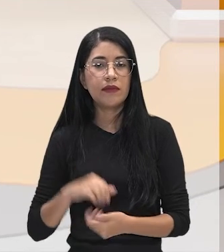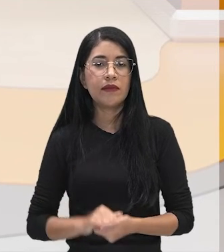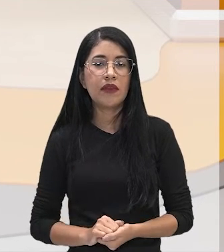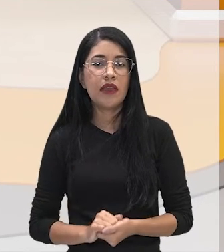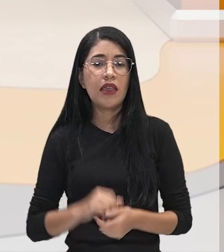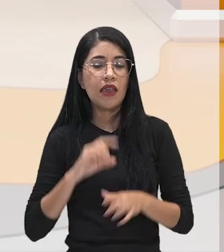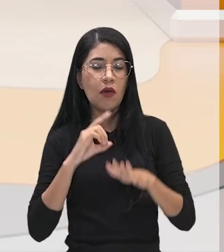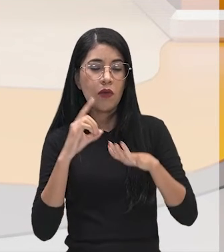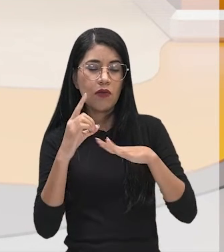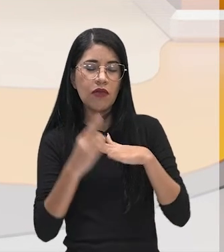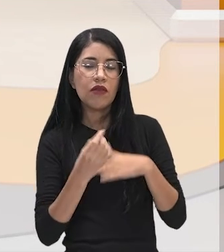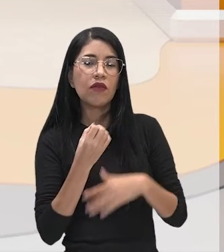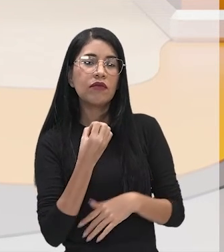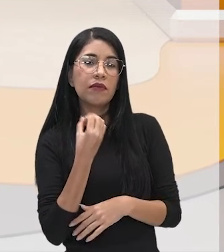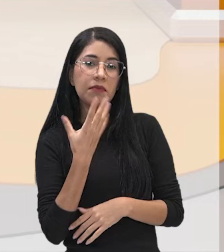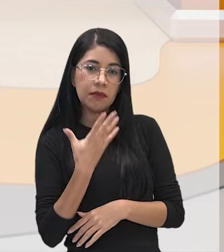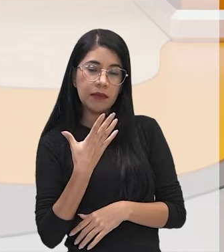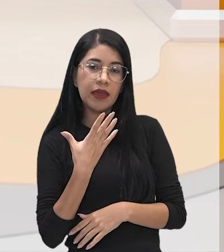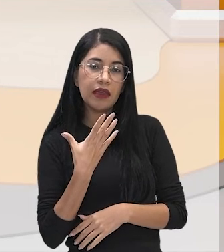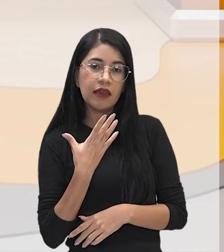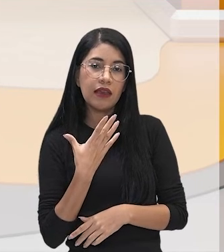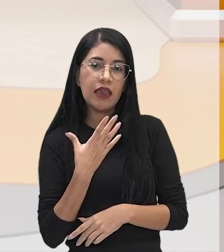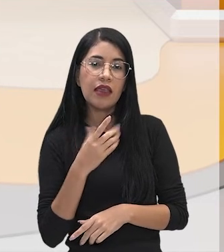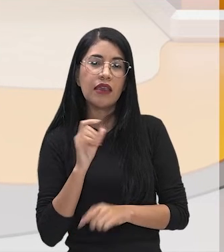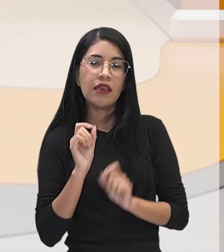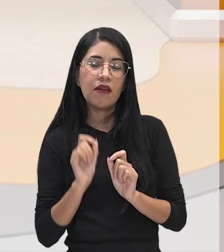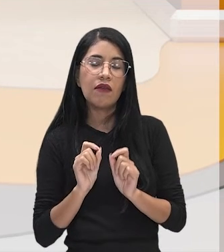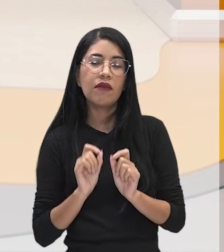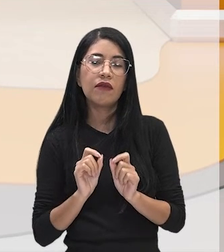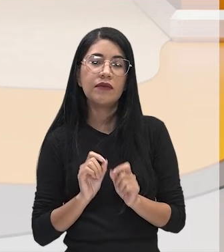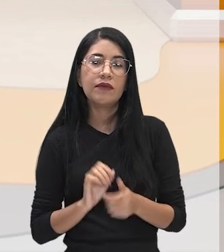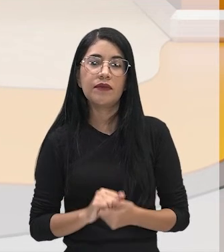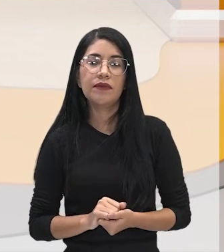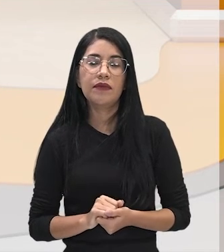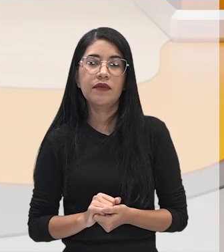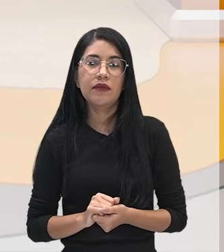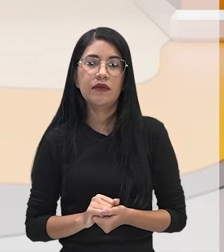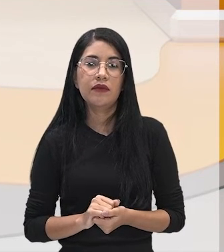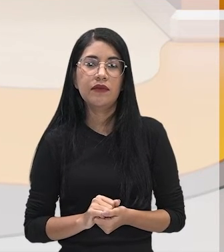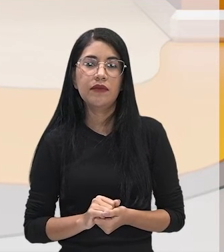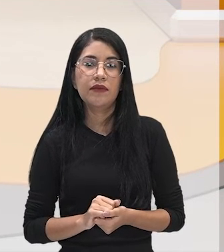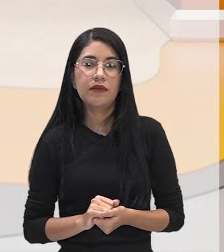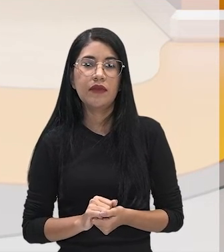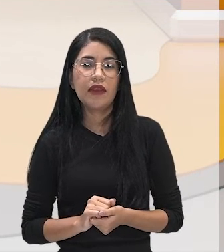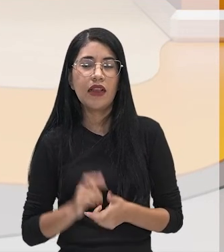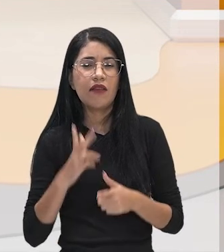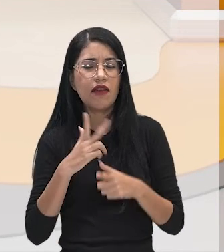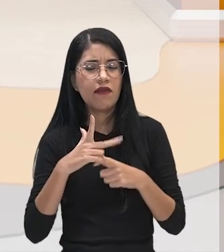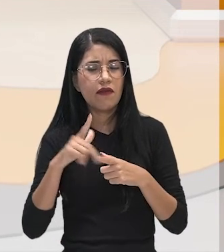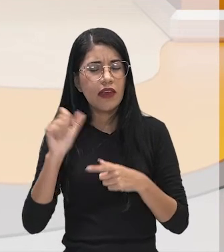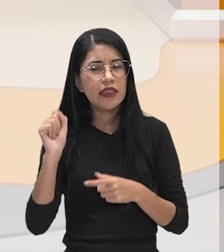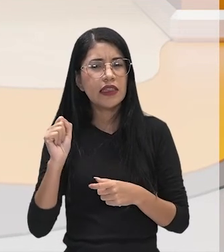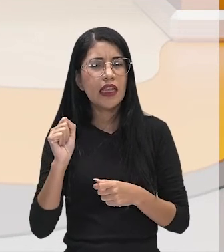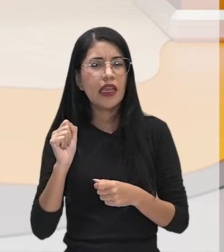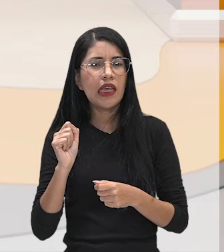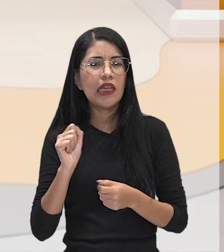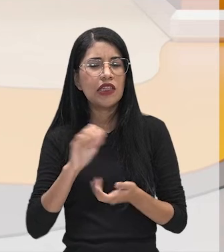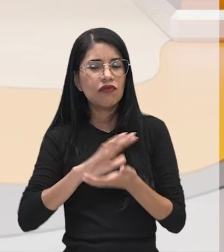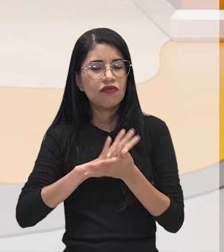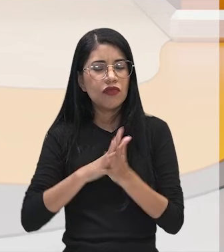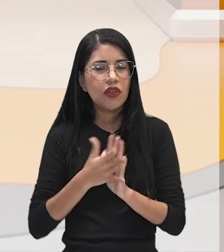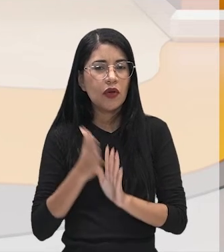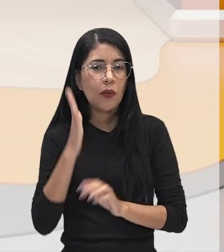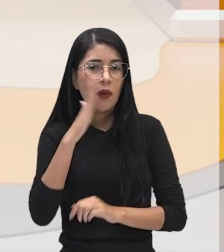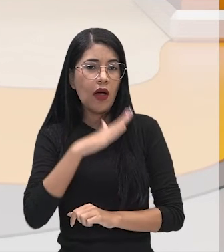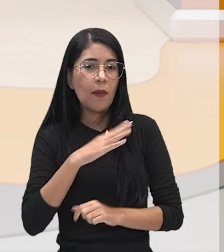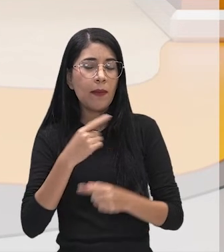o deus do bem, aquele, então, que vai realmente, né, vencer, então, o mal. Por quê? Porque a gente